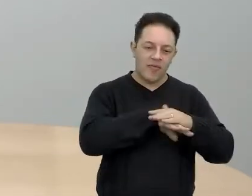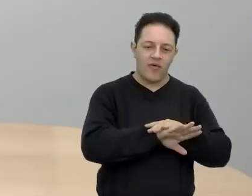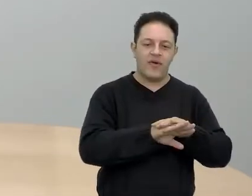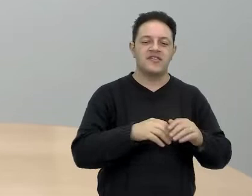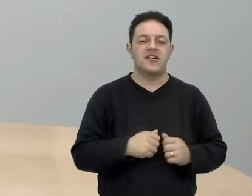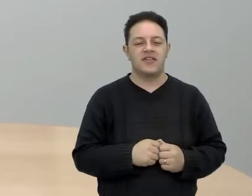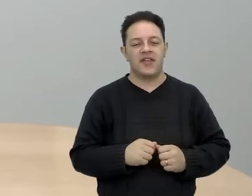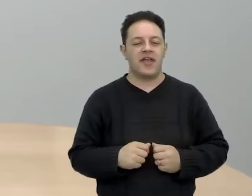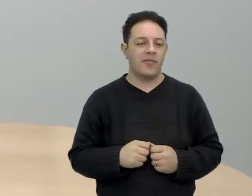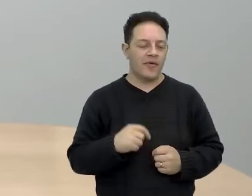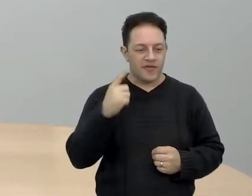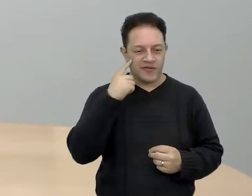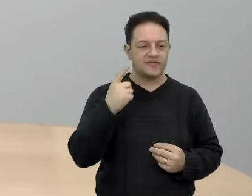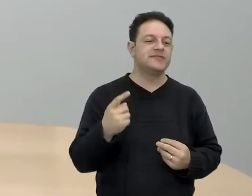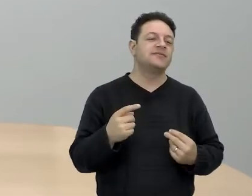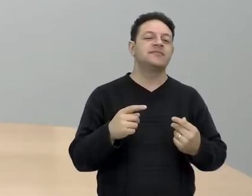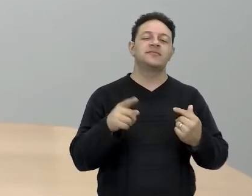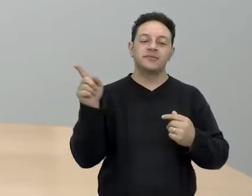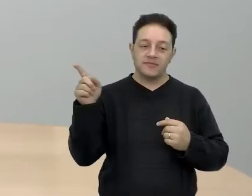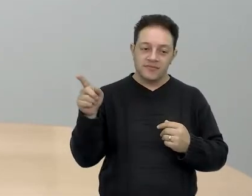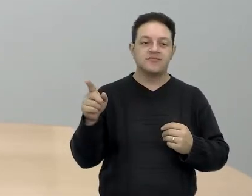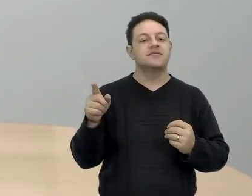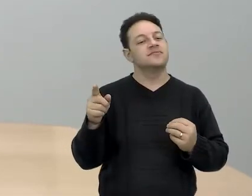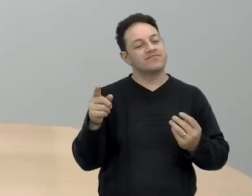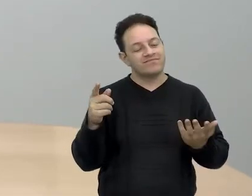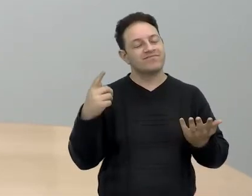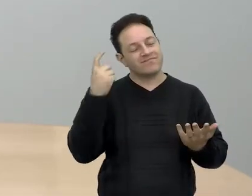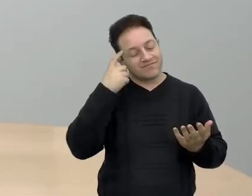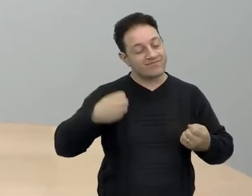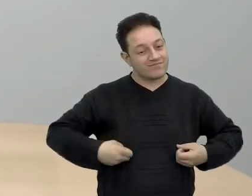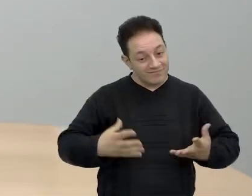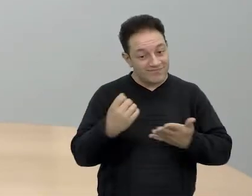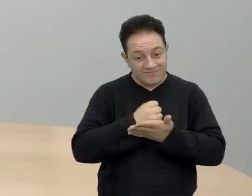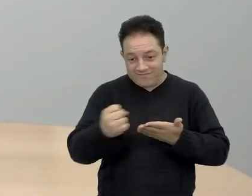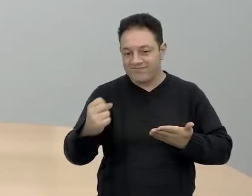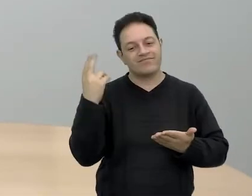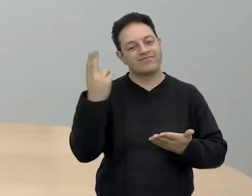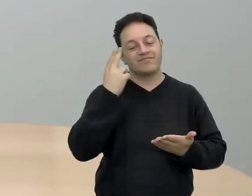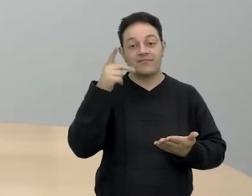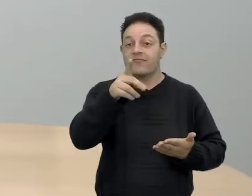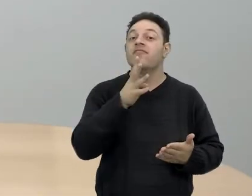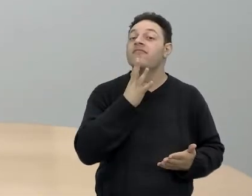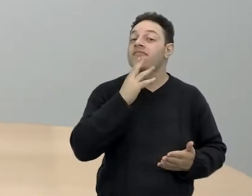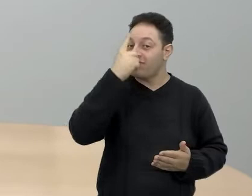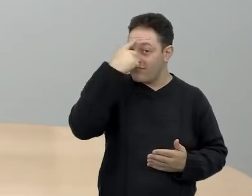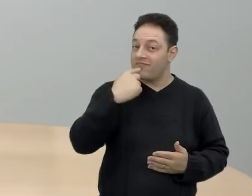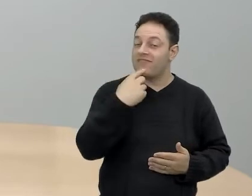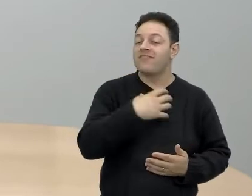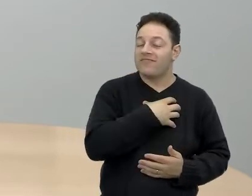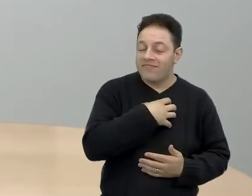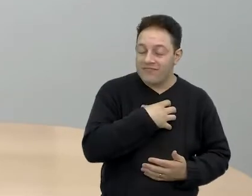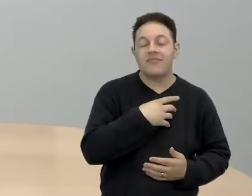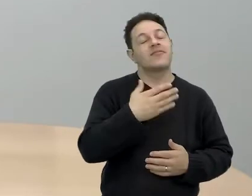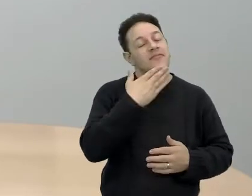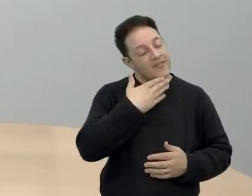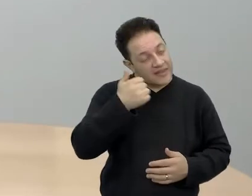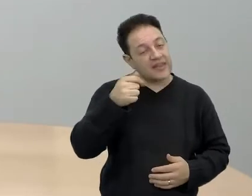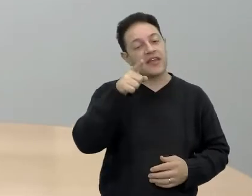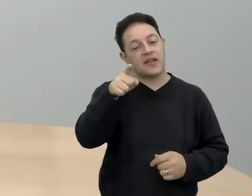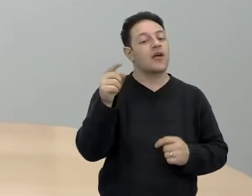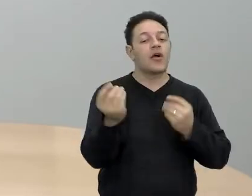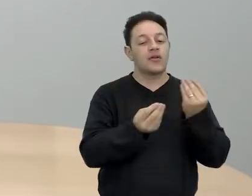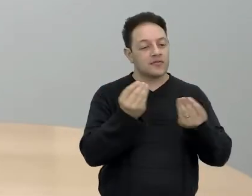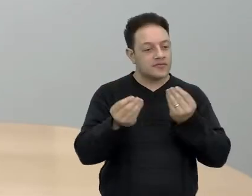Então, depois que gastou aí, fica mais complicado. Então, se você já conhece esse seu perfil, é mais fácil dar aí